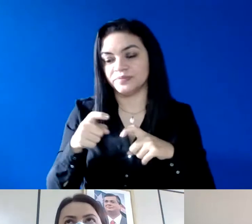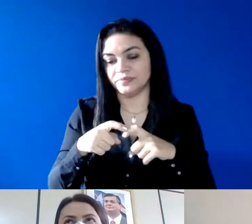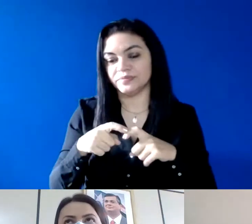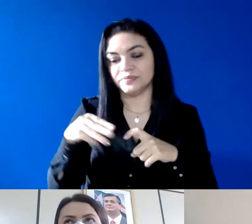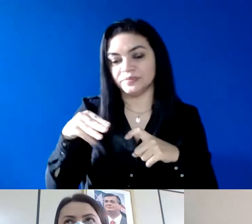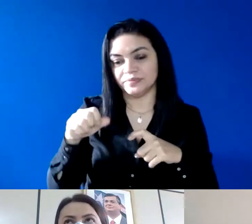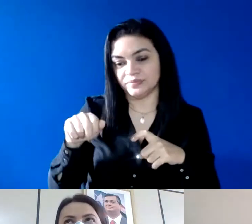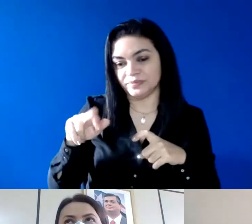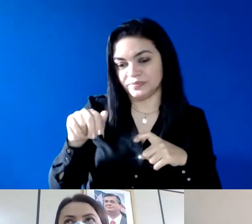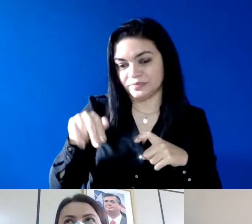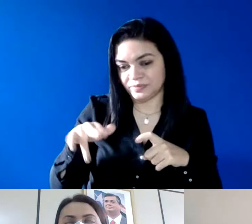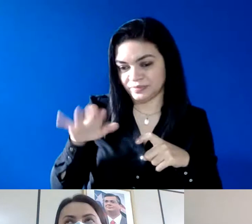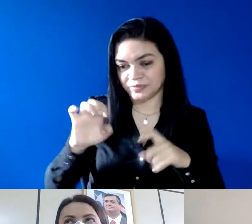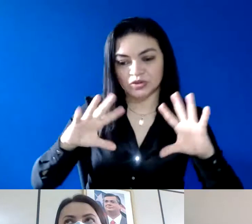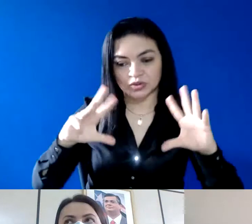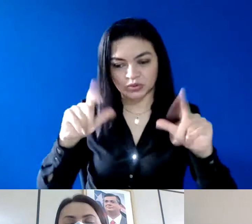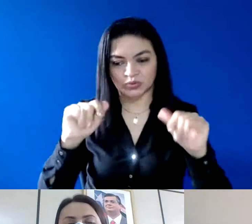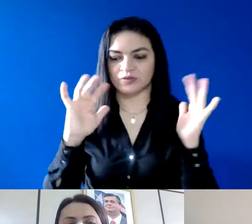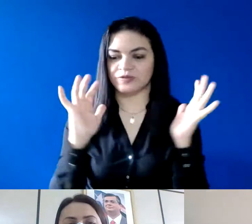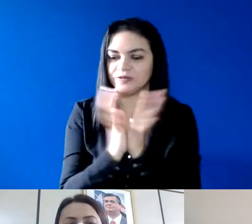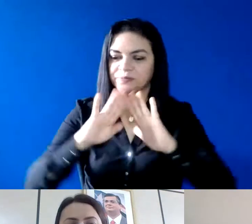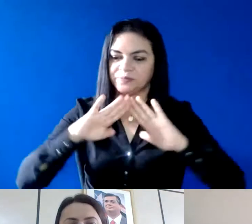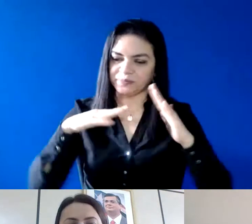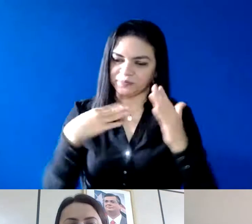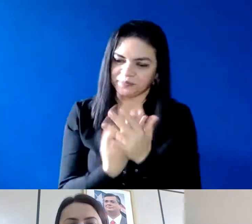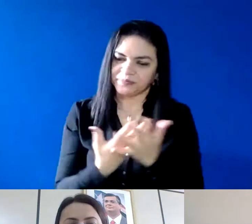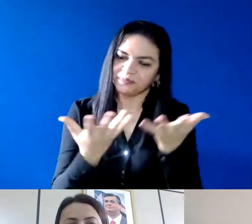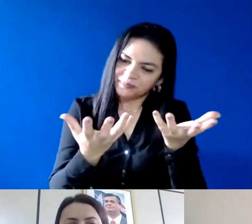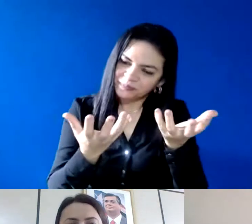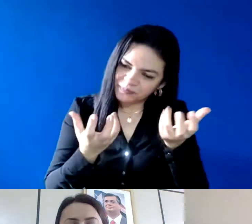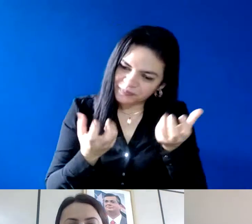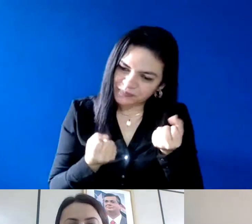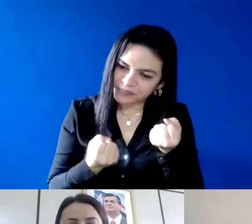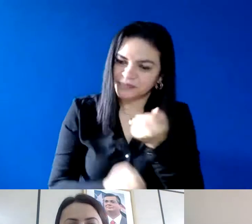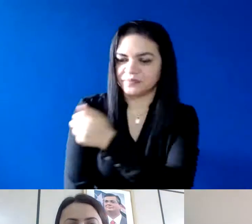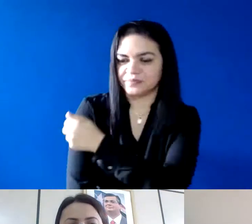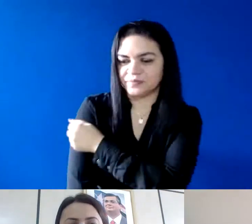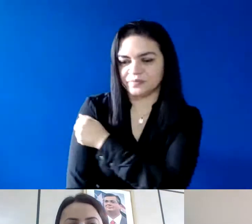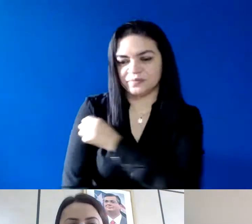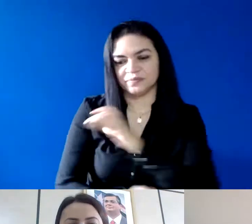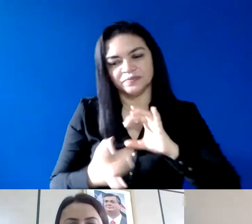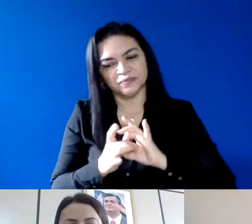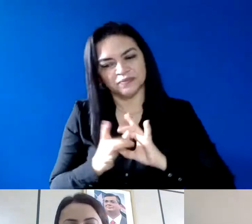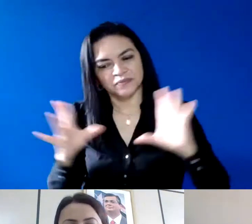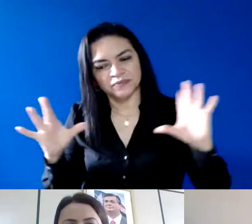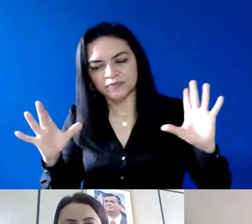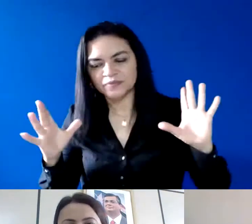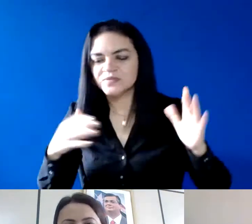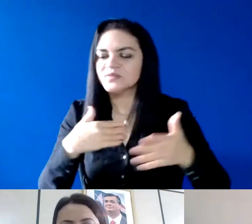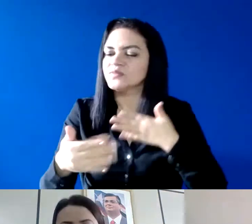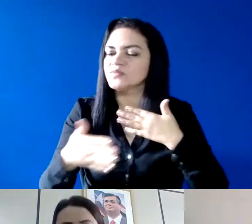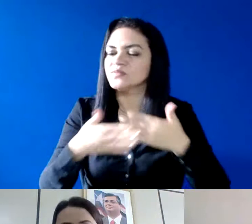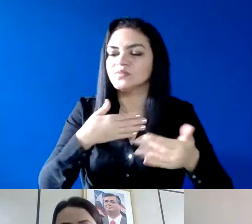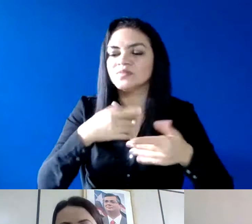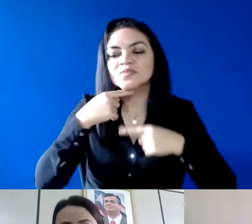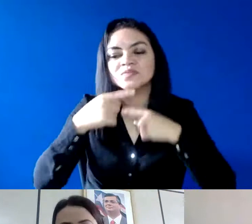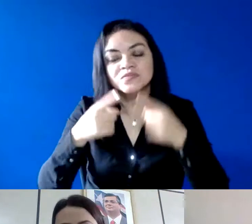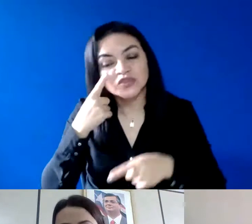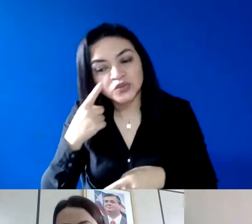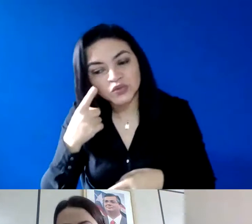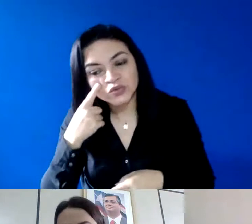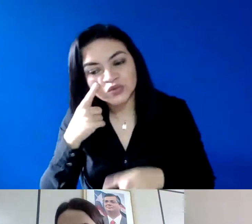da escola, acolhendo vocês, alunos, estamos à disposição para qualquer dúvida, acolhendo o público em geral que está aqui nos